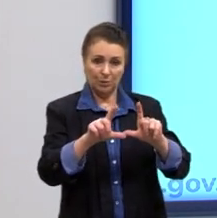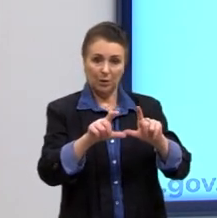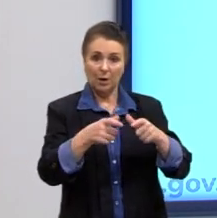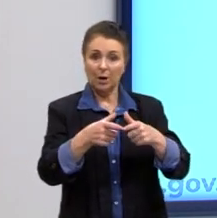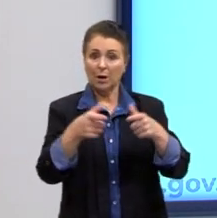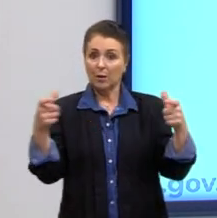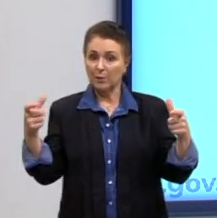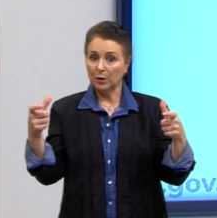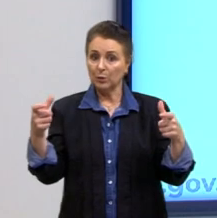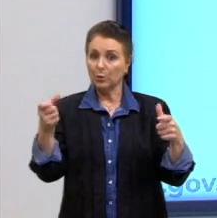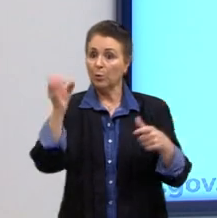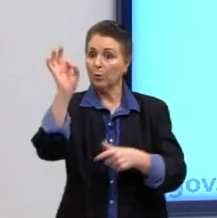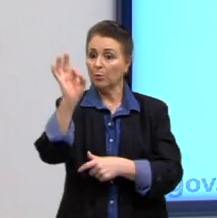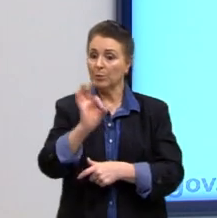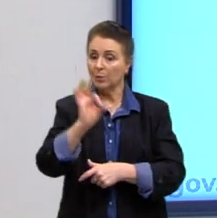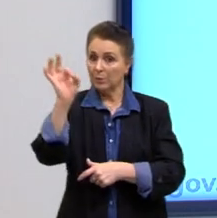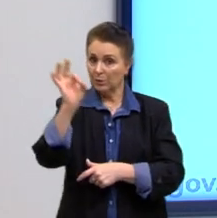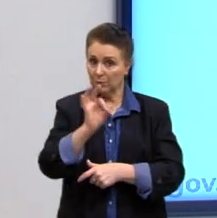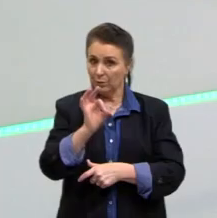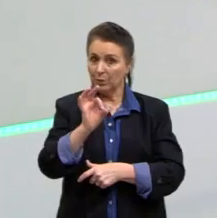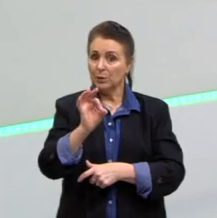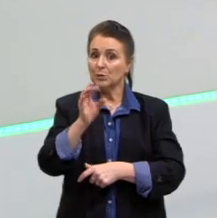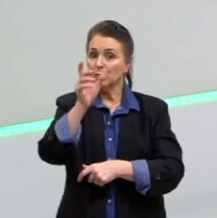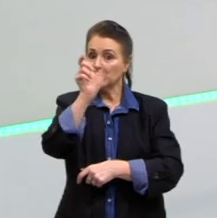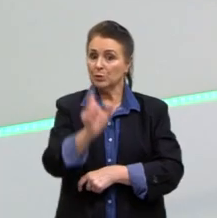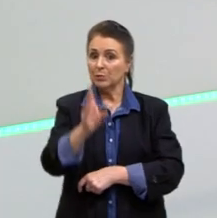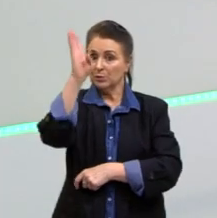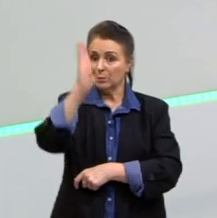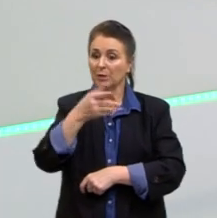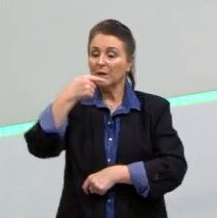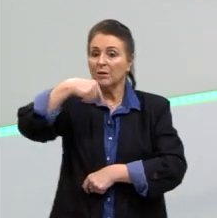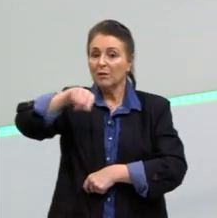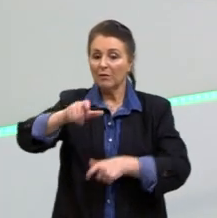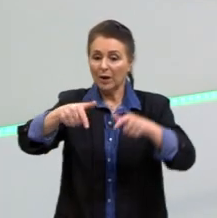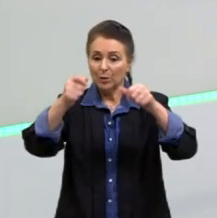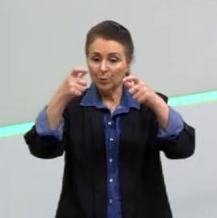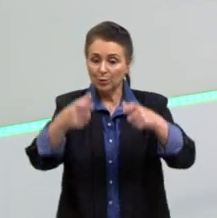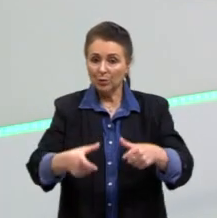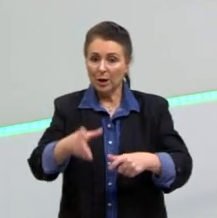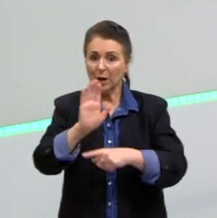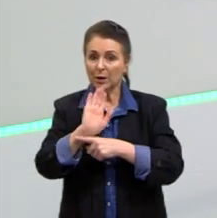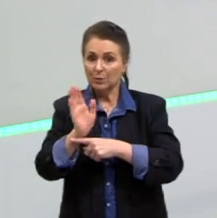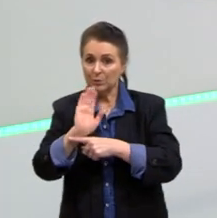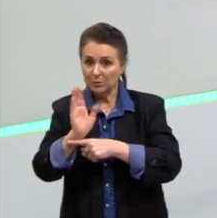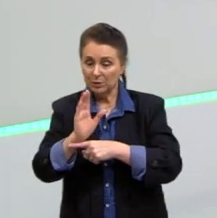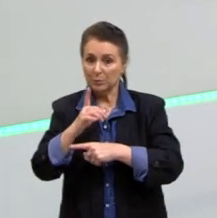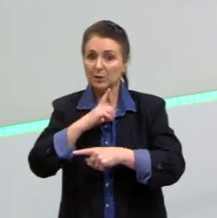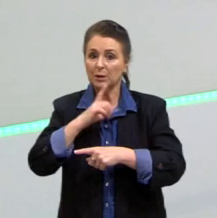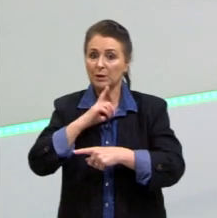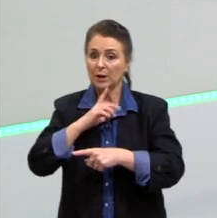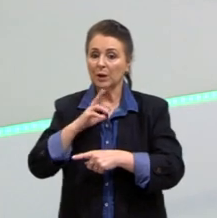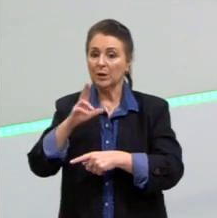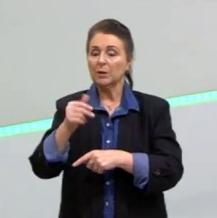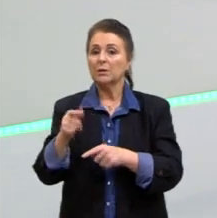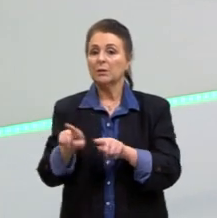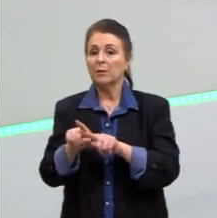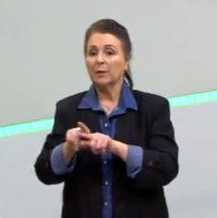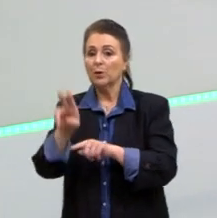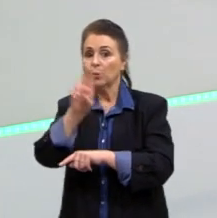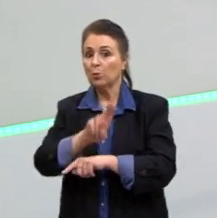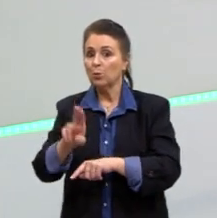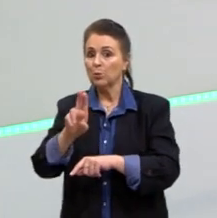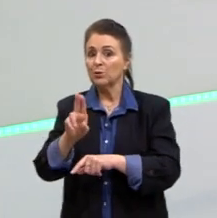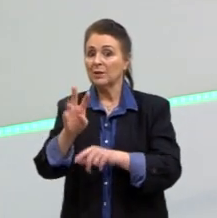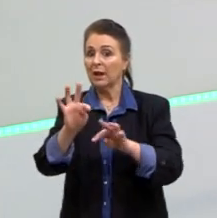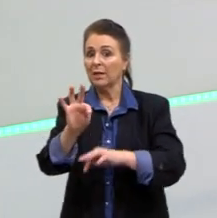percentual de brasileiros que frequentam salas de cinema e o interesse por filmes tem destaque no consumo de TV. E daí a